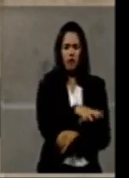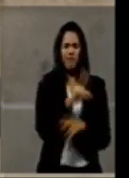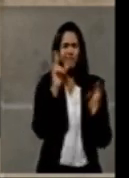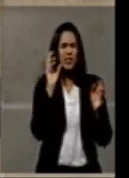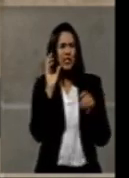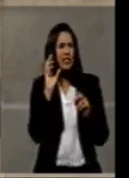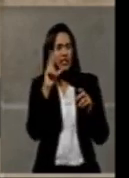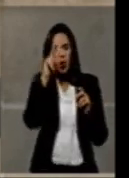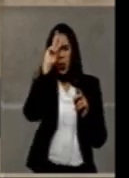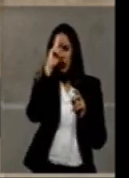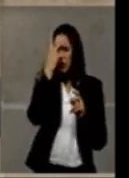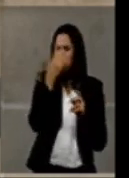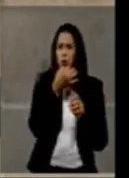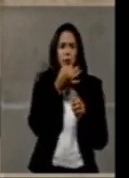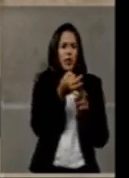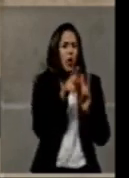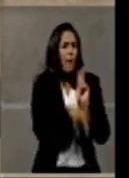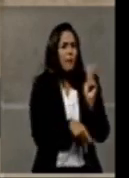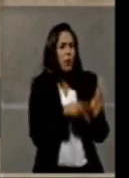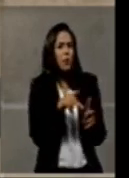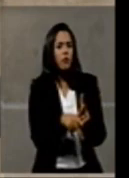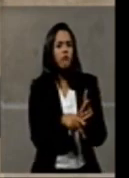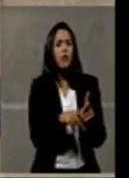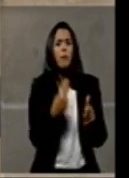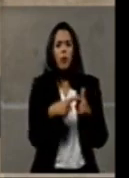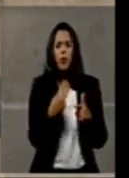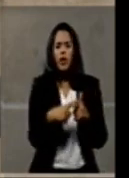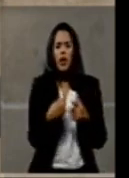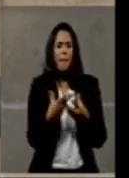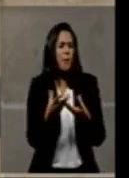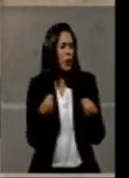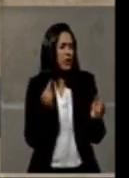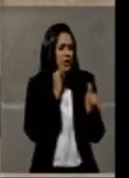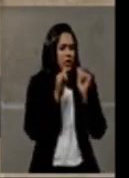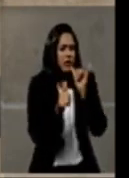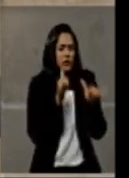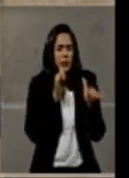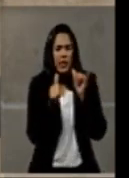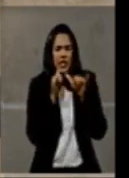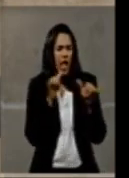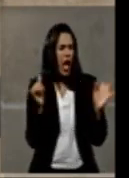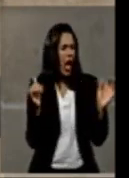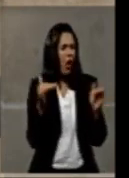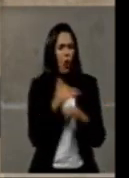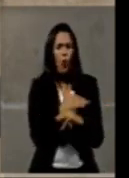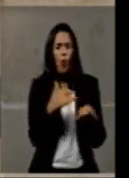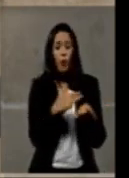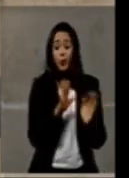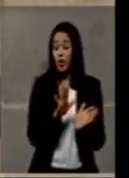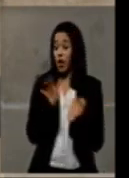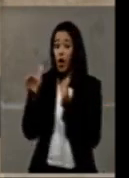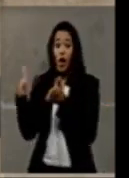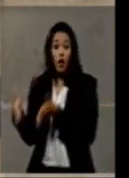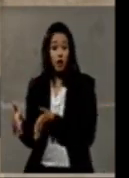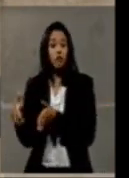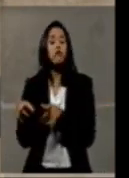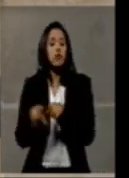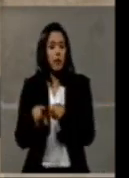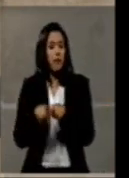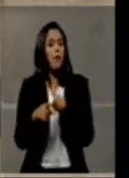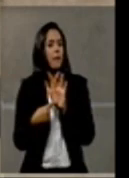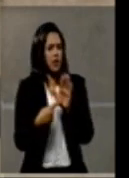opinião pública pelo fluxo contínuo e colossal de informações de outro impõe